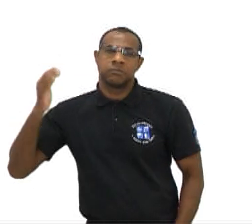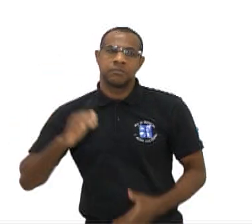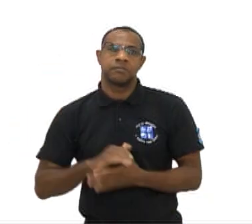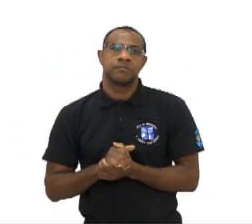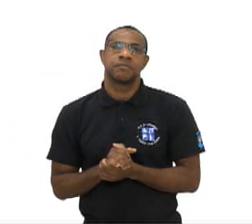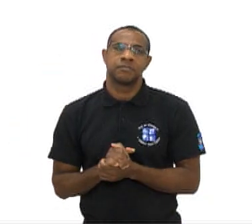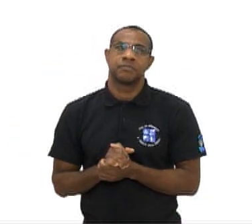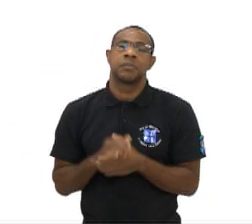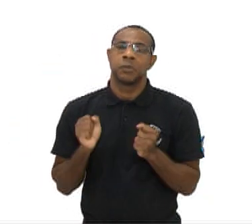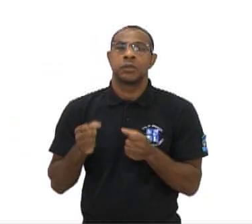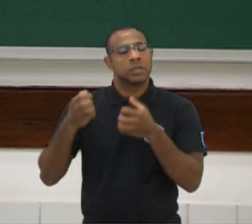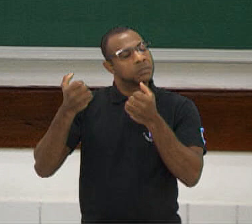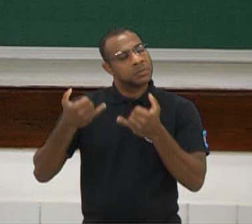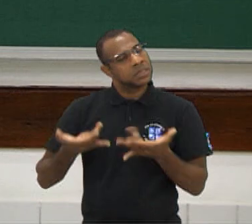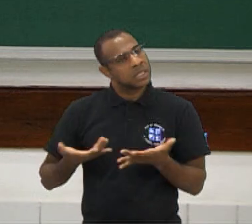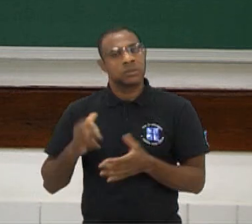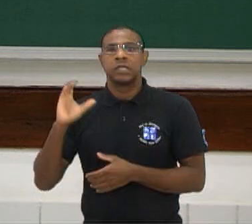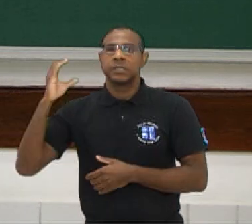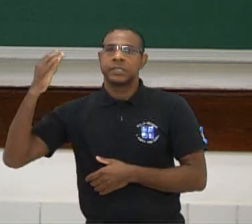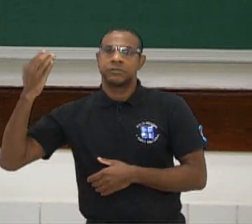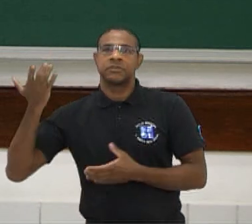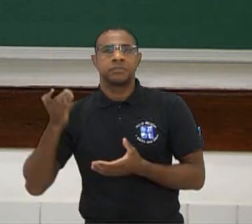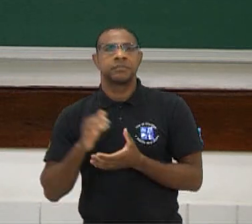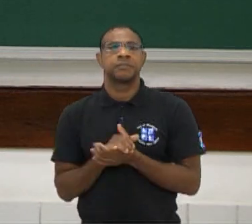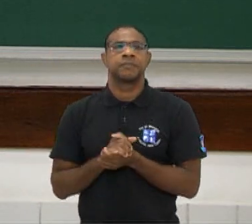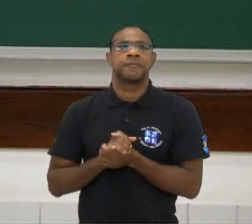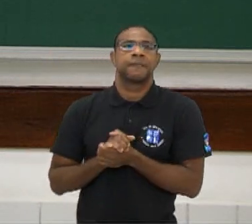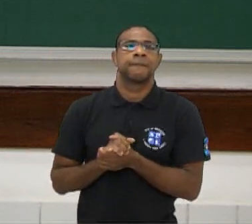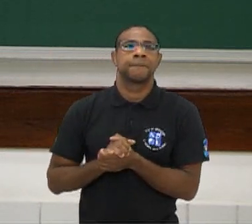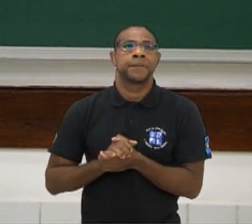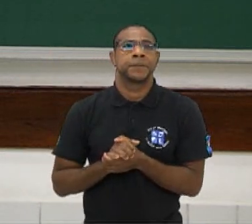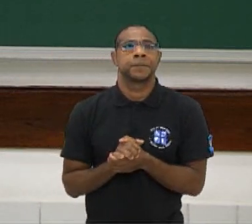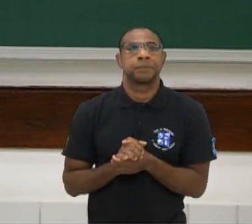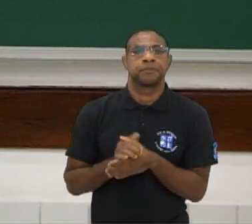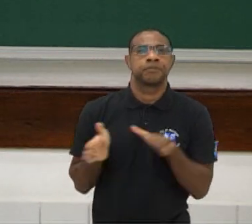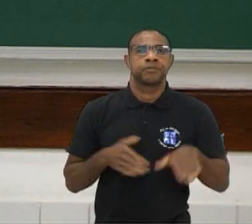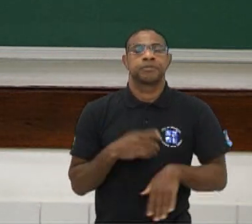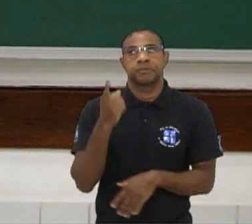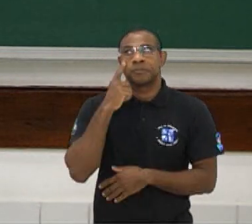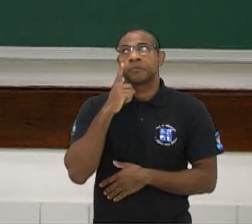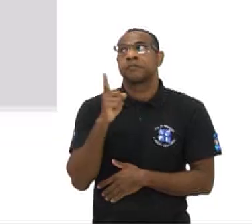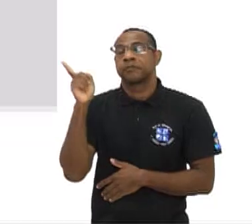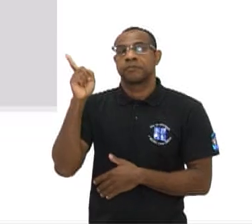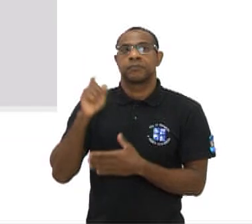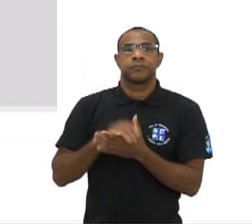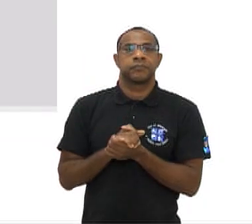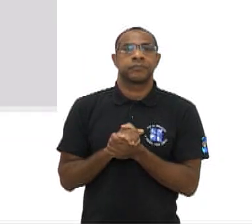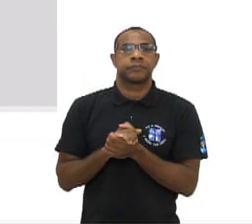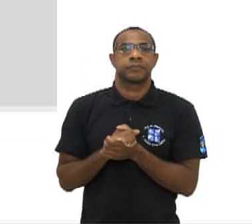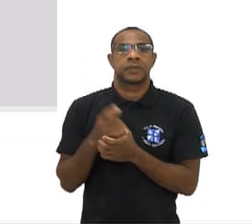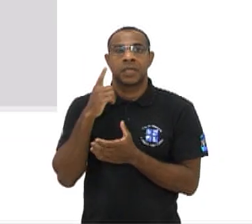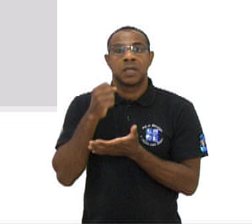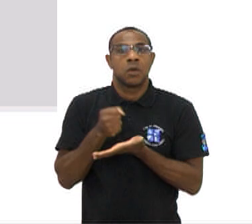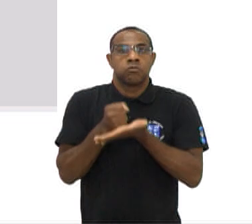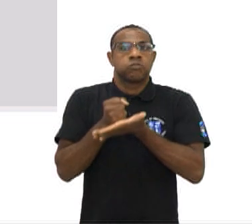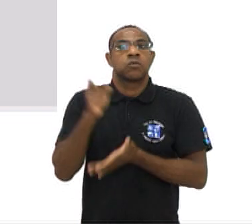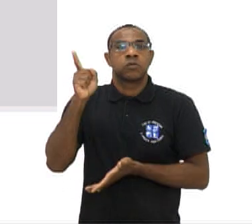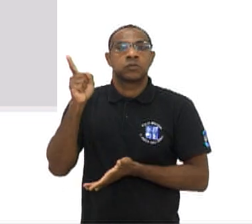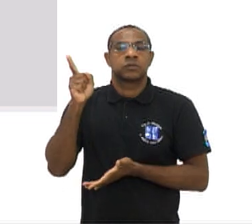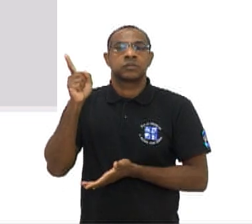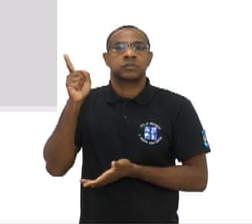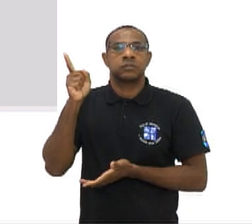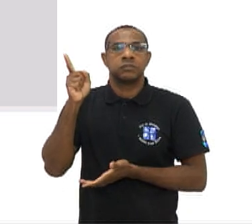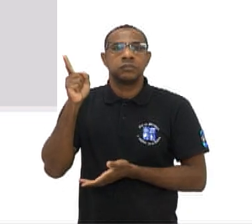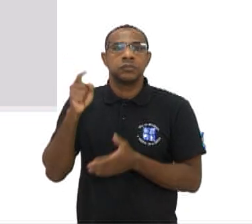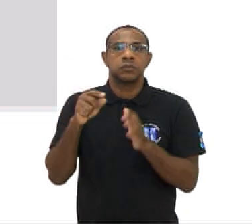algo que pode ser explicado cientificamente. Trouxe para vocês o suporte deste artigo que nós